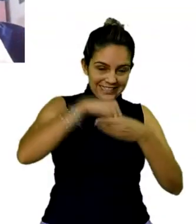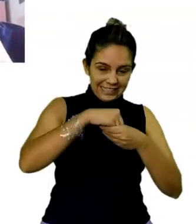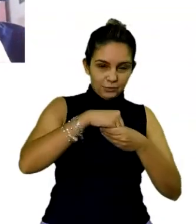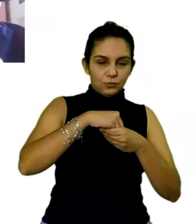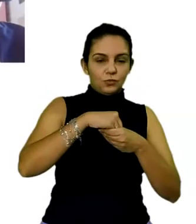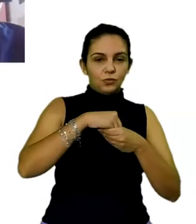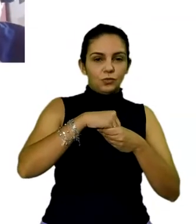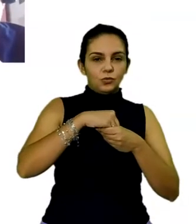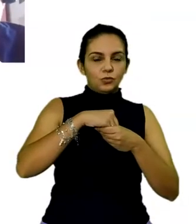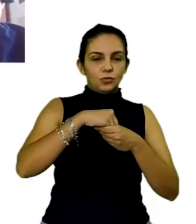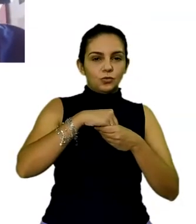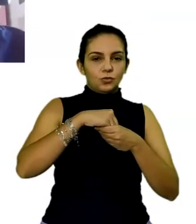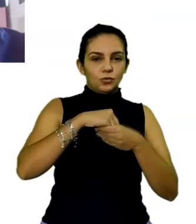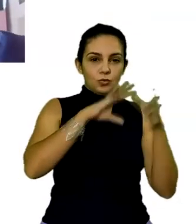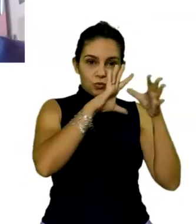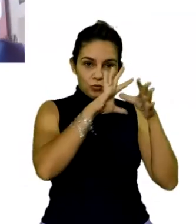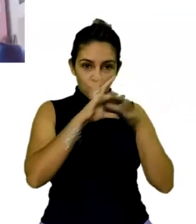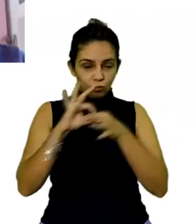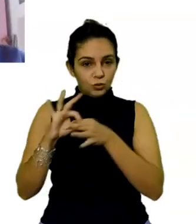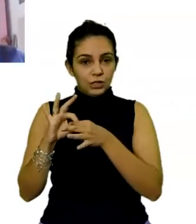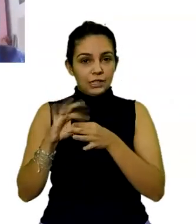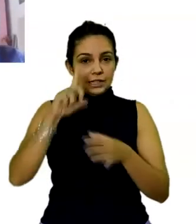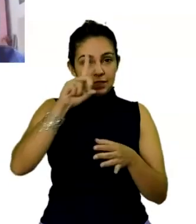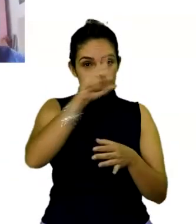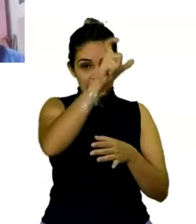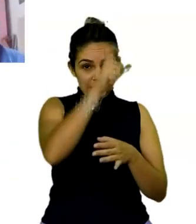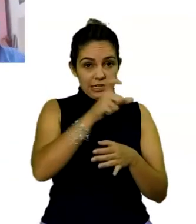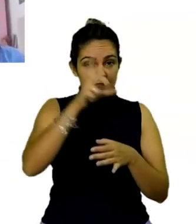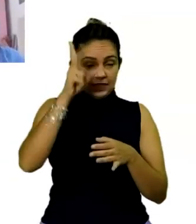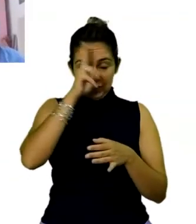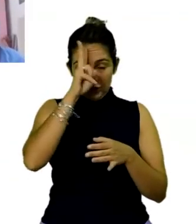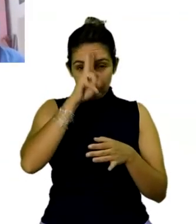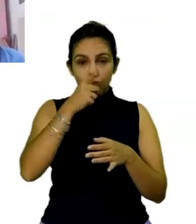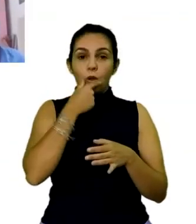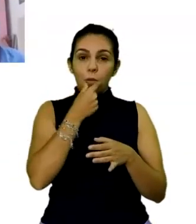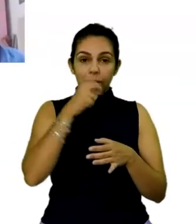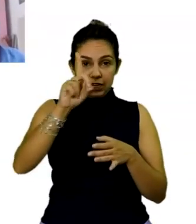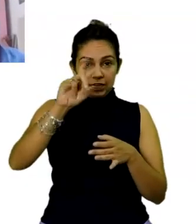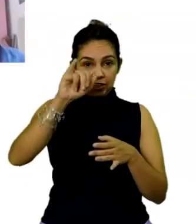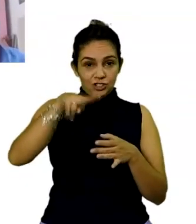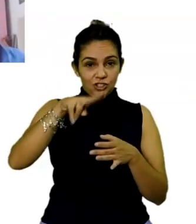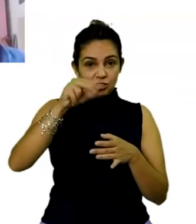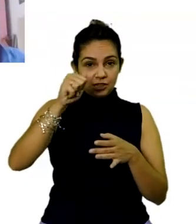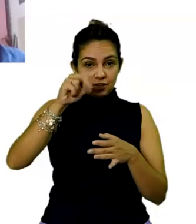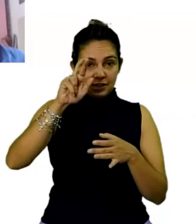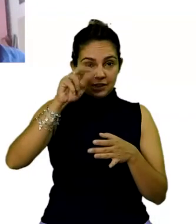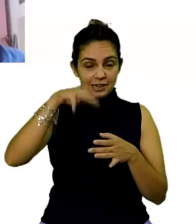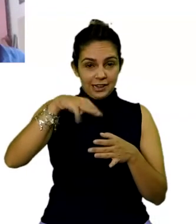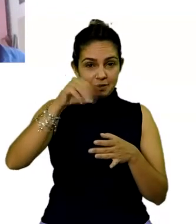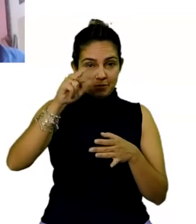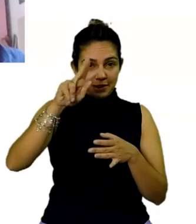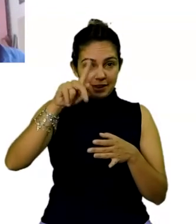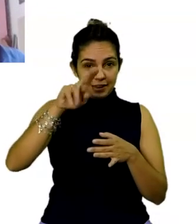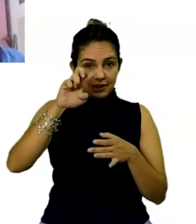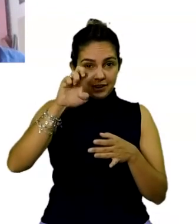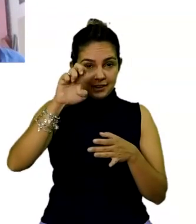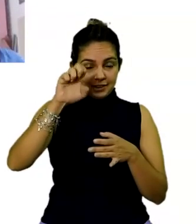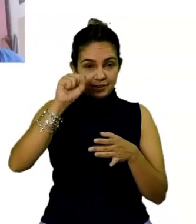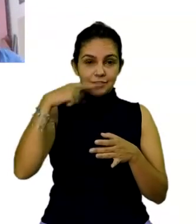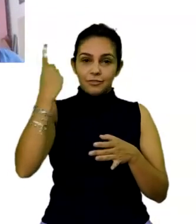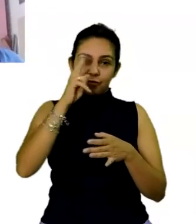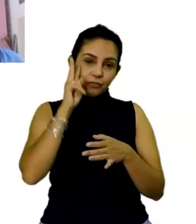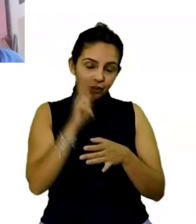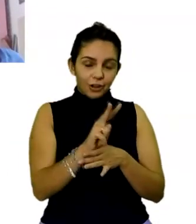dentro do contexto do dinamarquês, da história do dinamarquês, a gente vai olhar